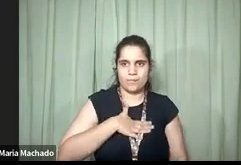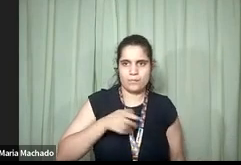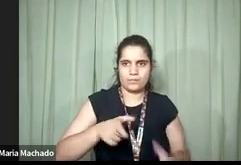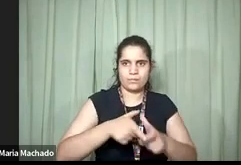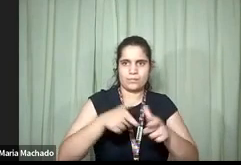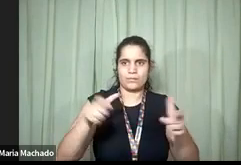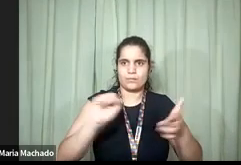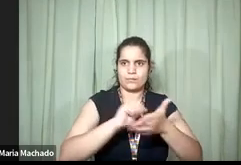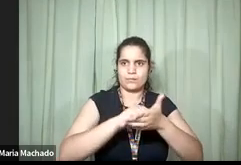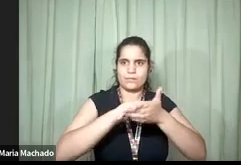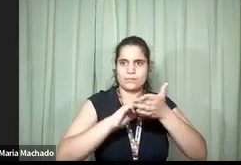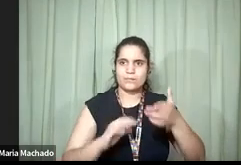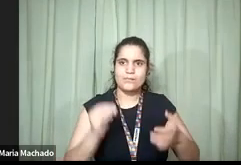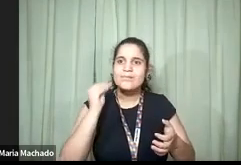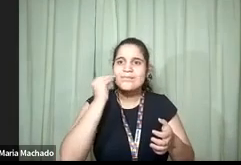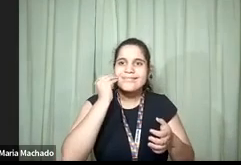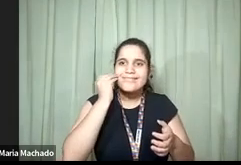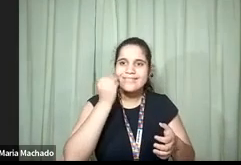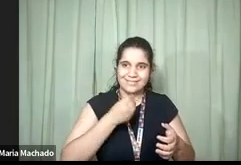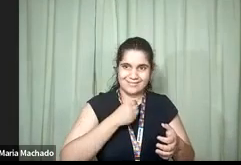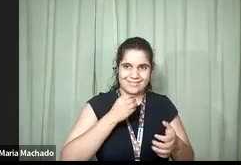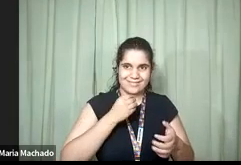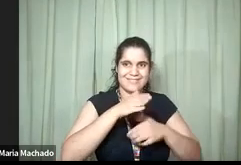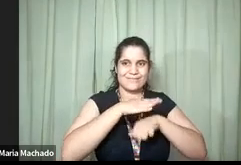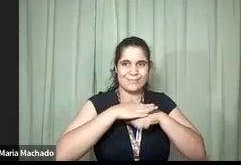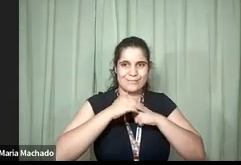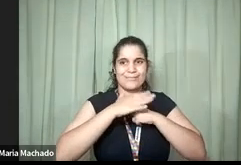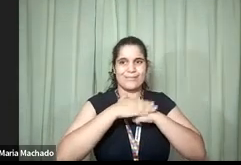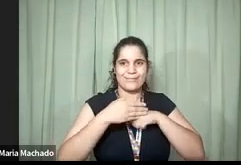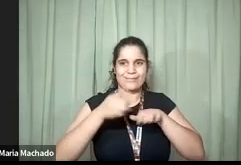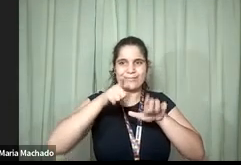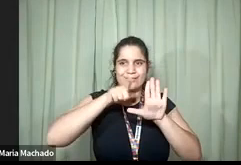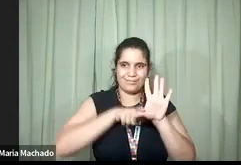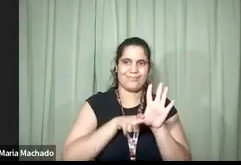com tanto carinho e empenho para Angola.